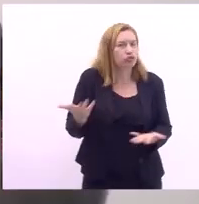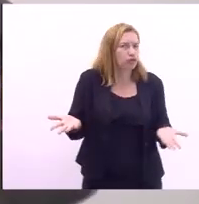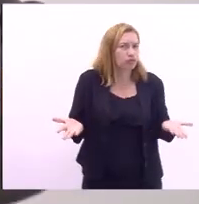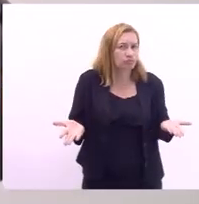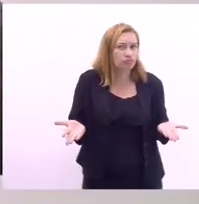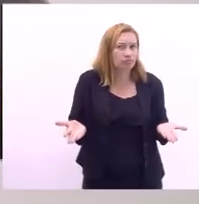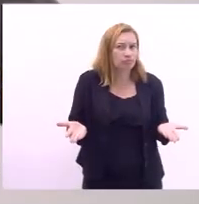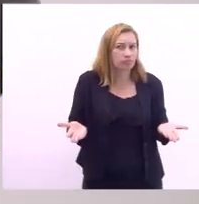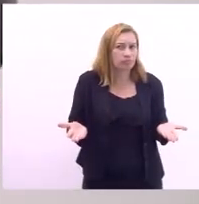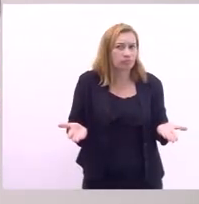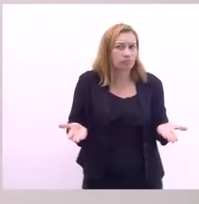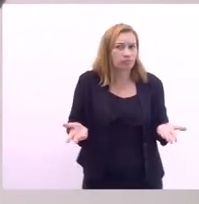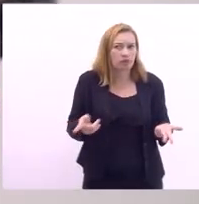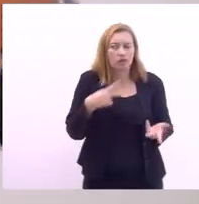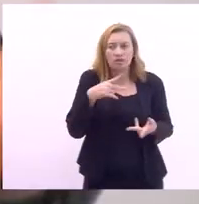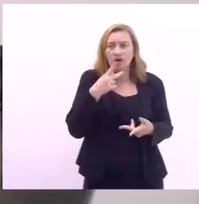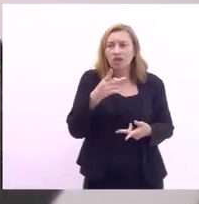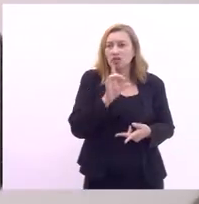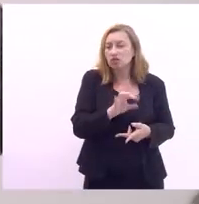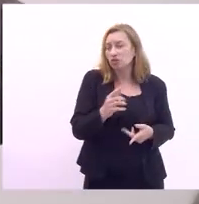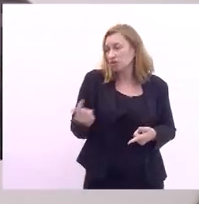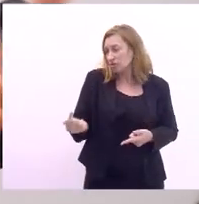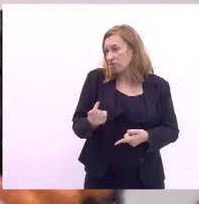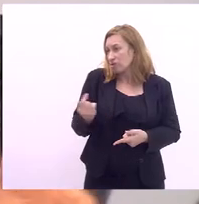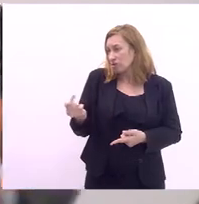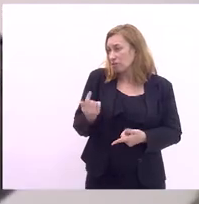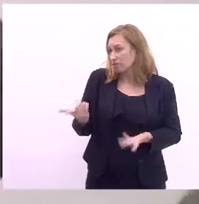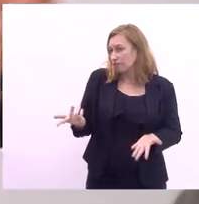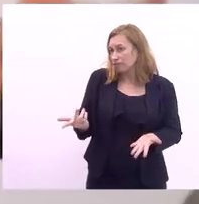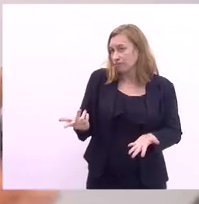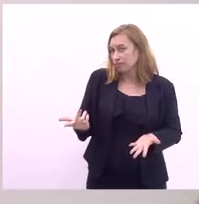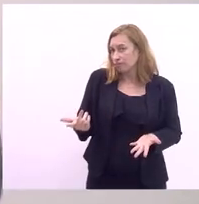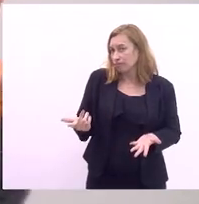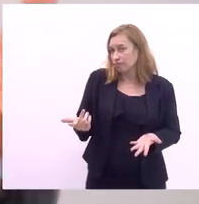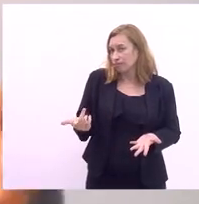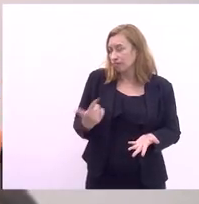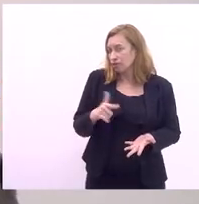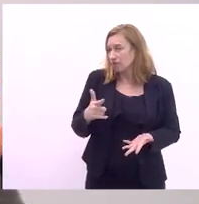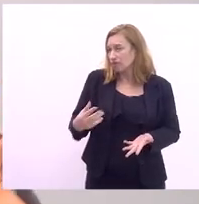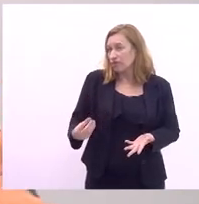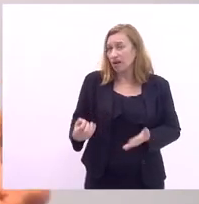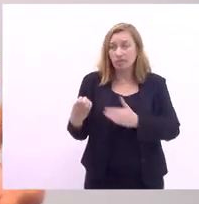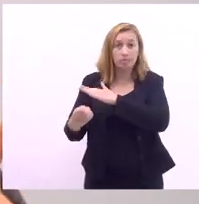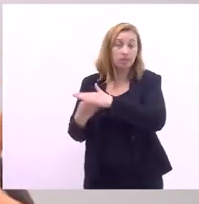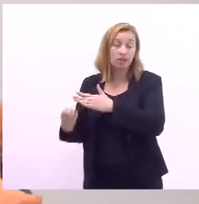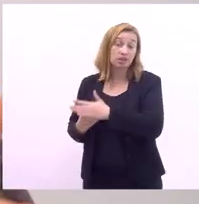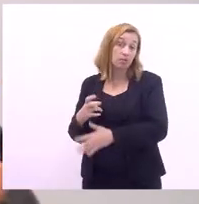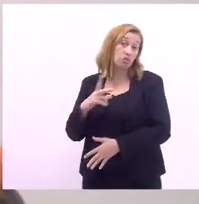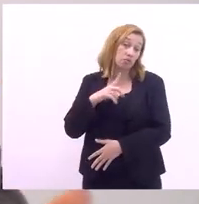Se estivéssemos aqui falando somente entre nós e sem a presença